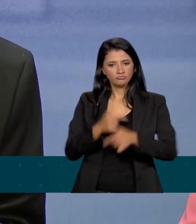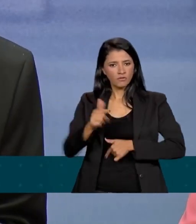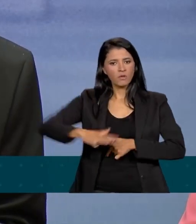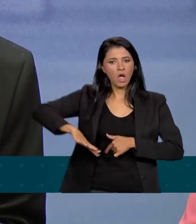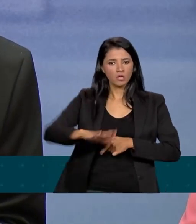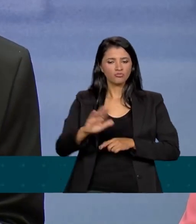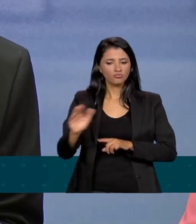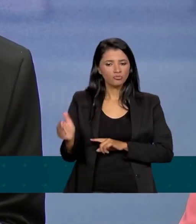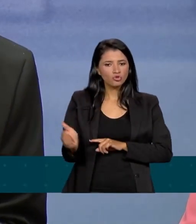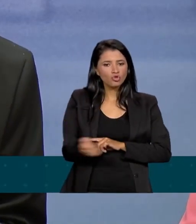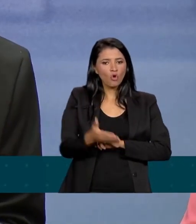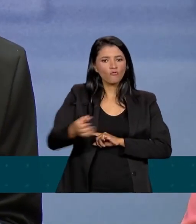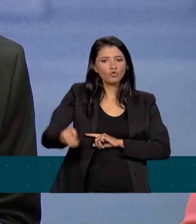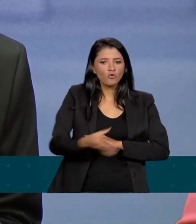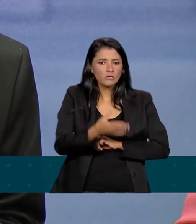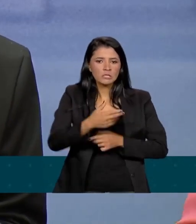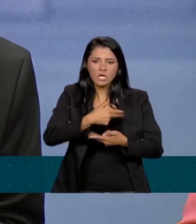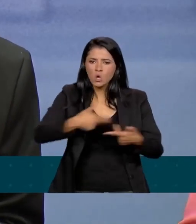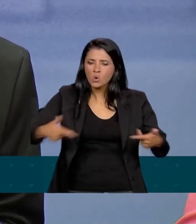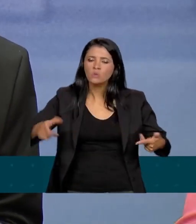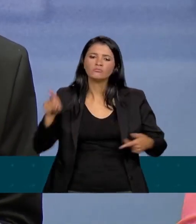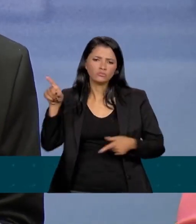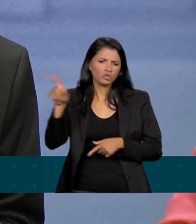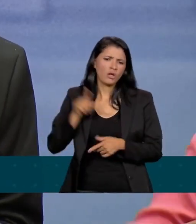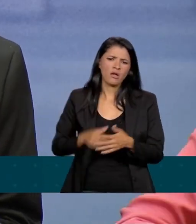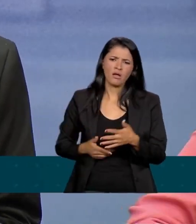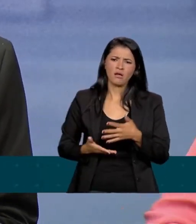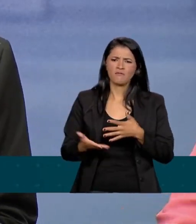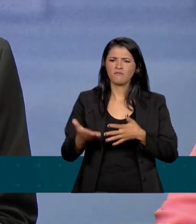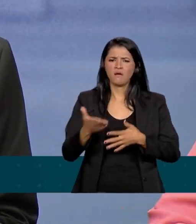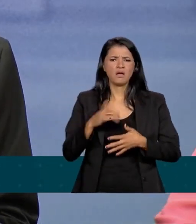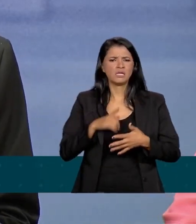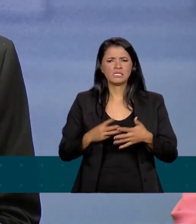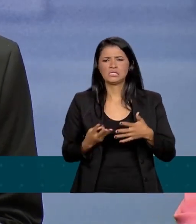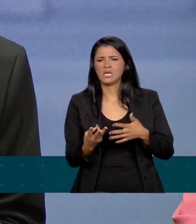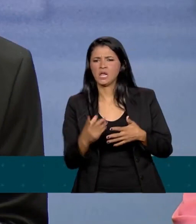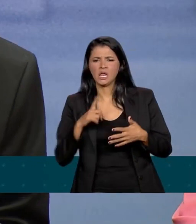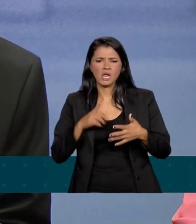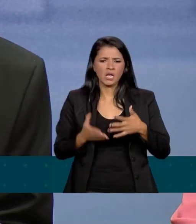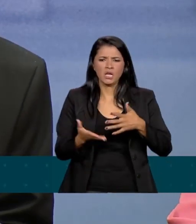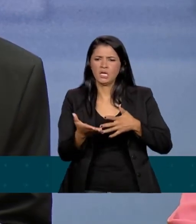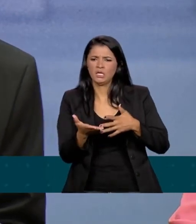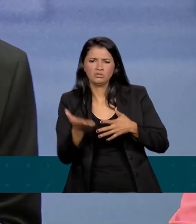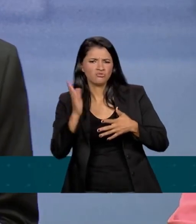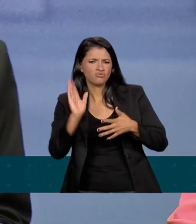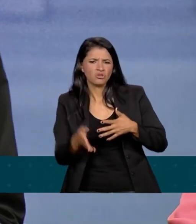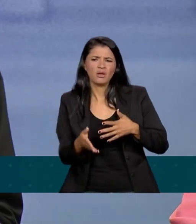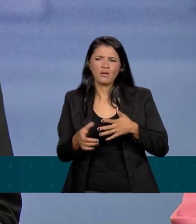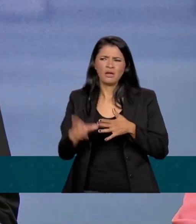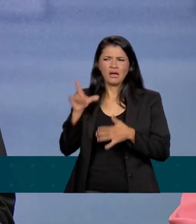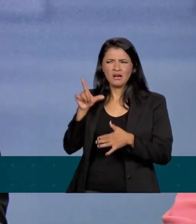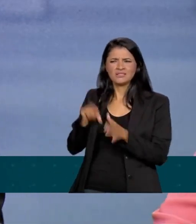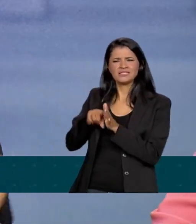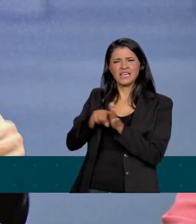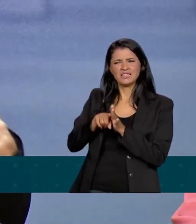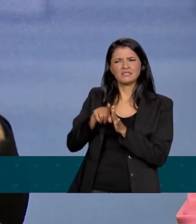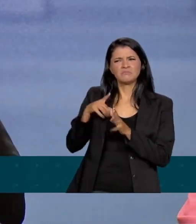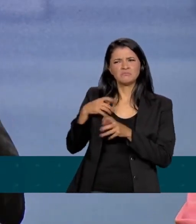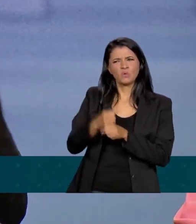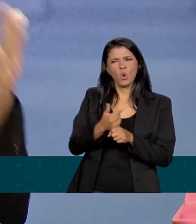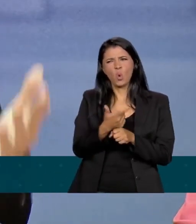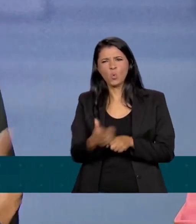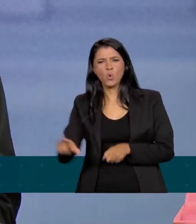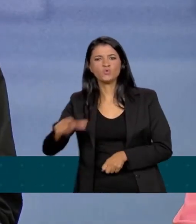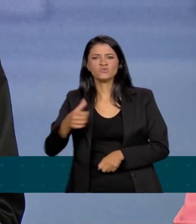no pipeline, enfim, já na fase 3, já quase no mercado, pelo menos outros 6 testes diagnósticos que